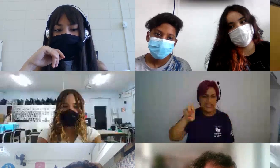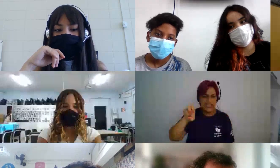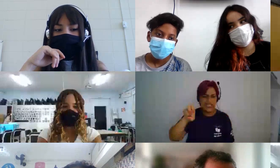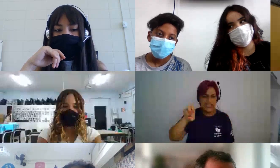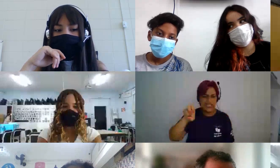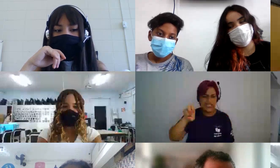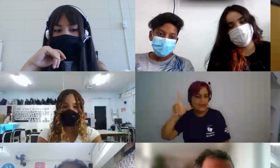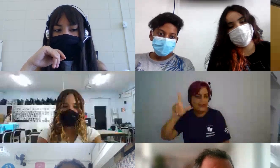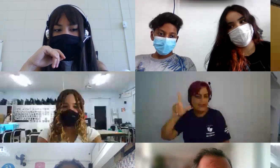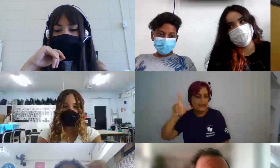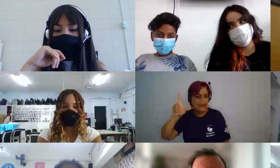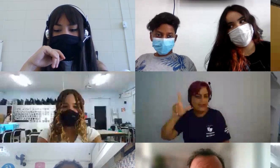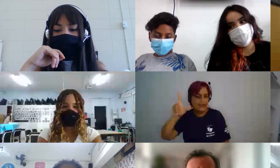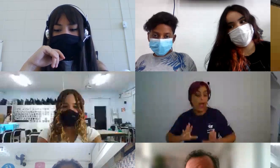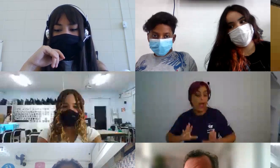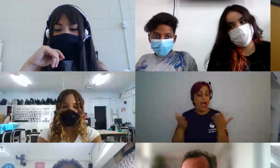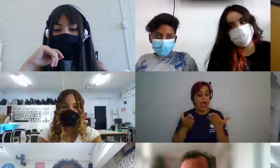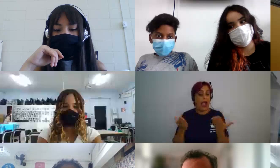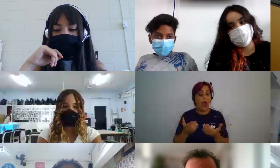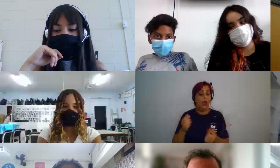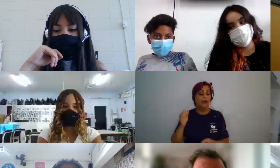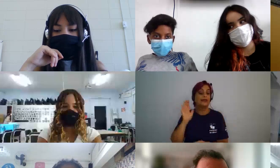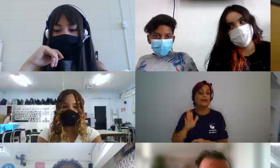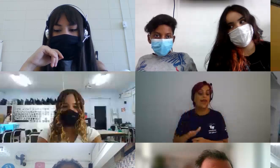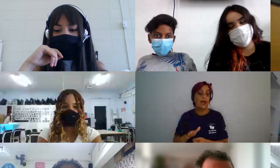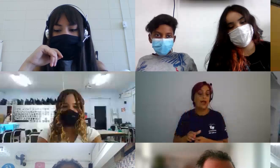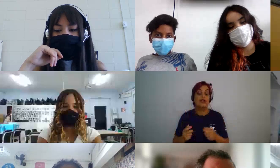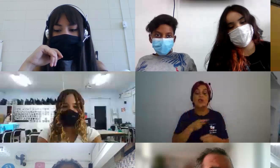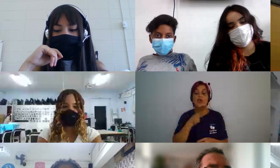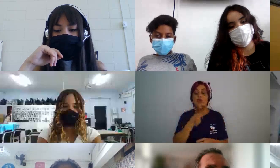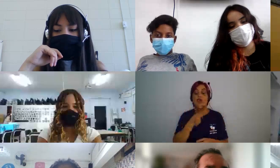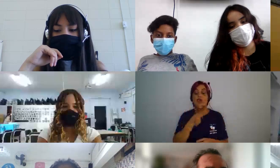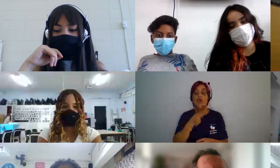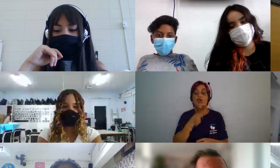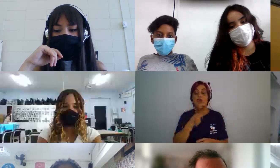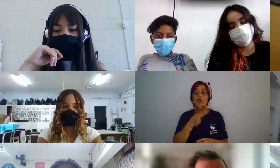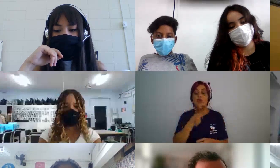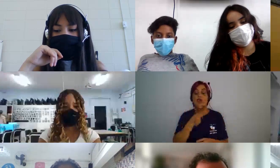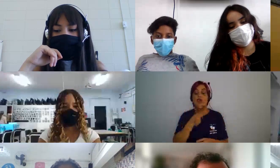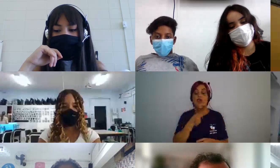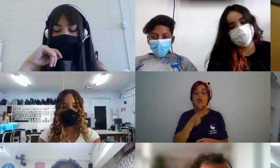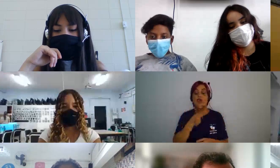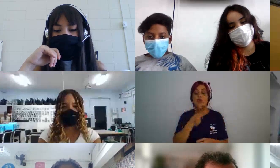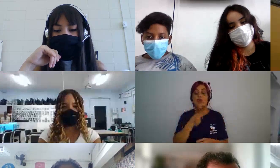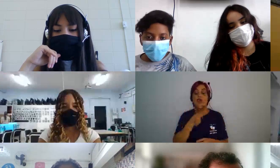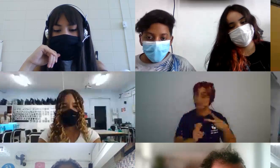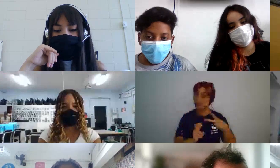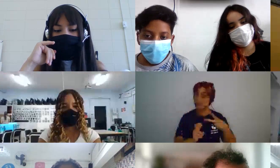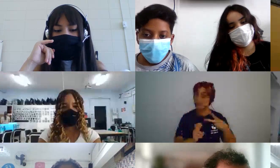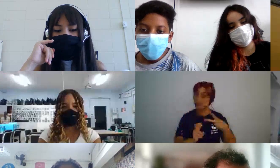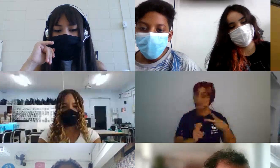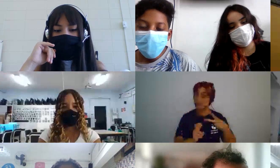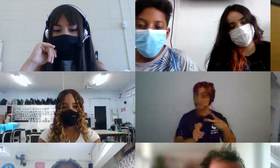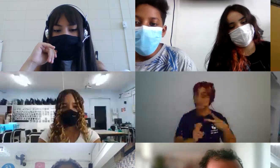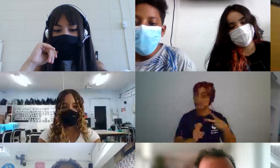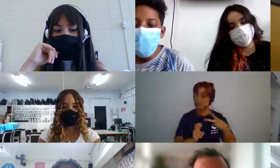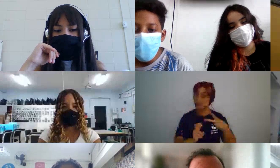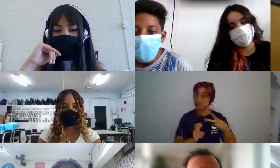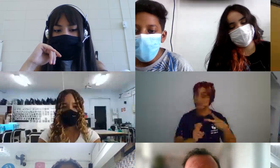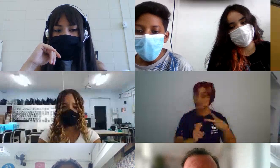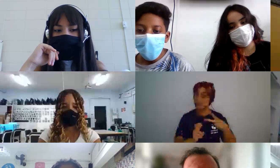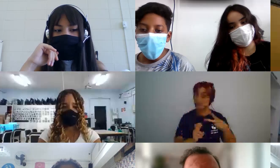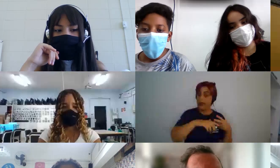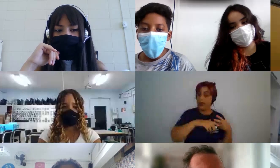esta tarde, esta fala com vocês, para falar de dois temas que são a saúde sexual e